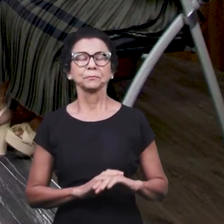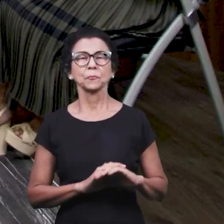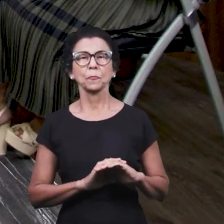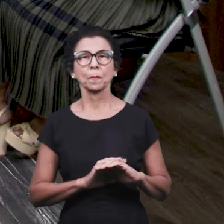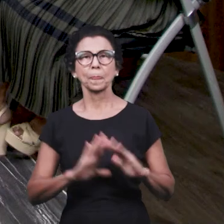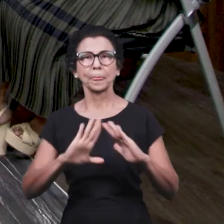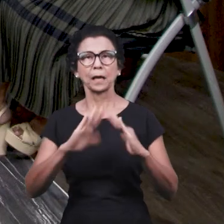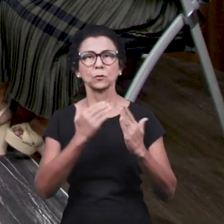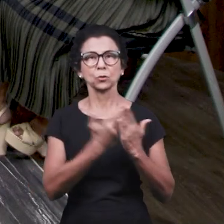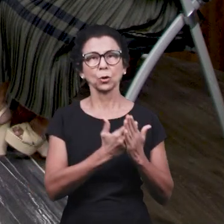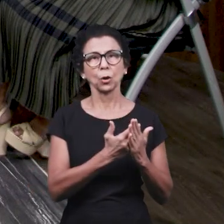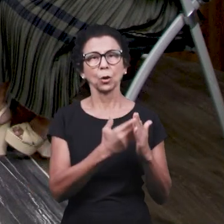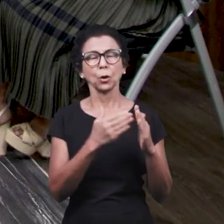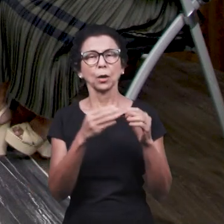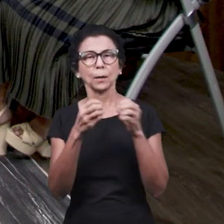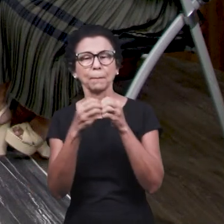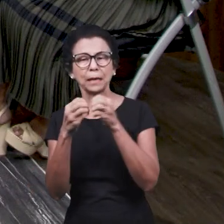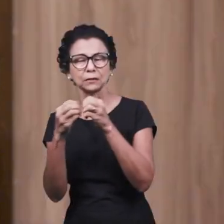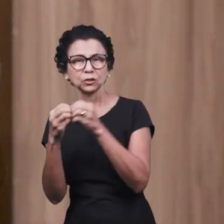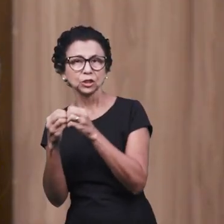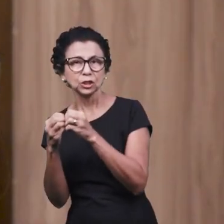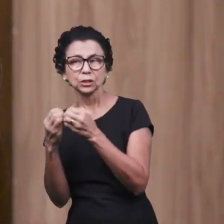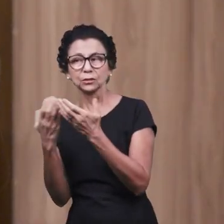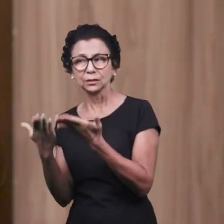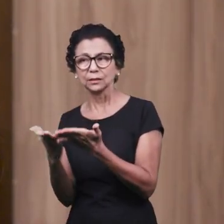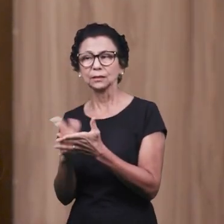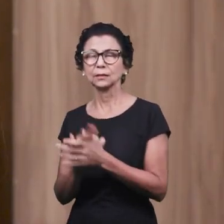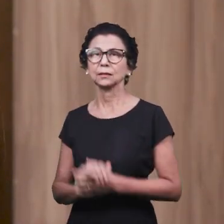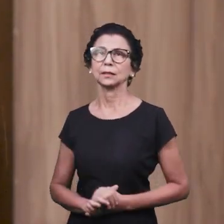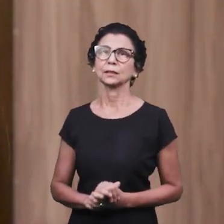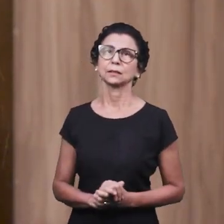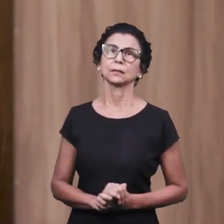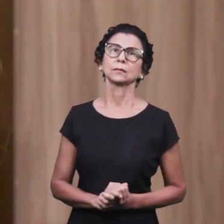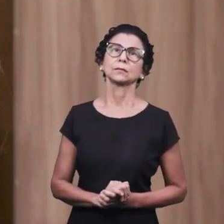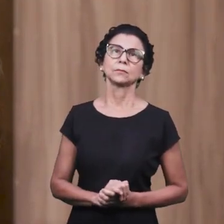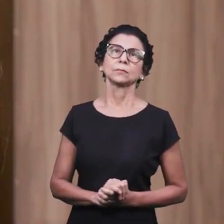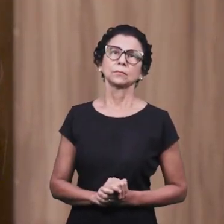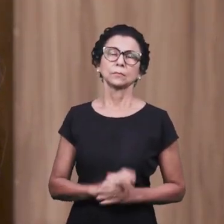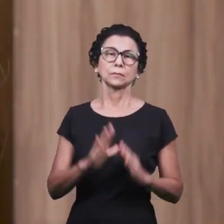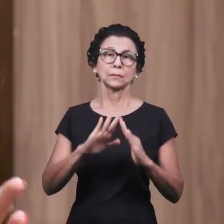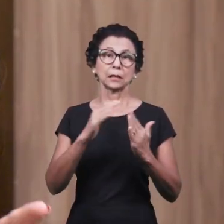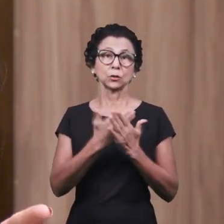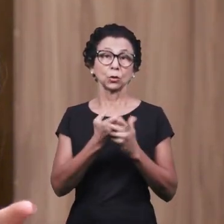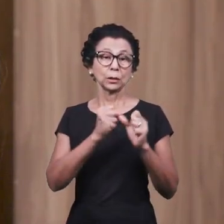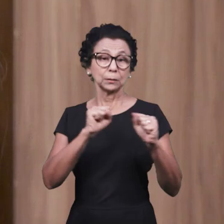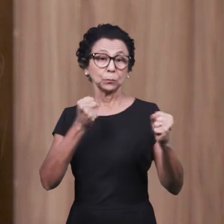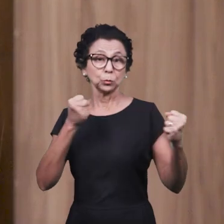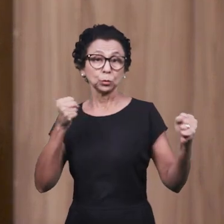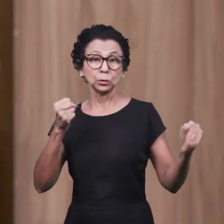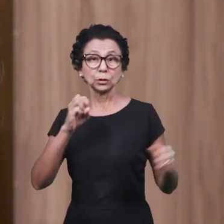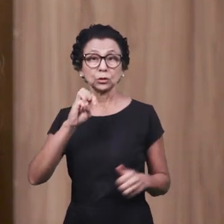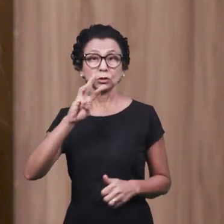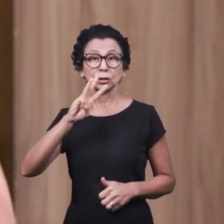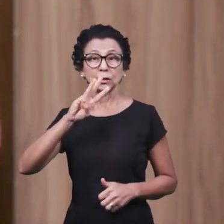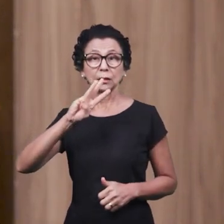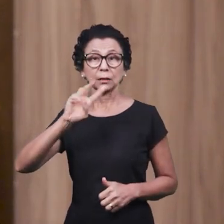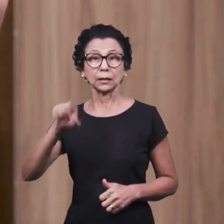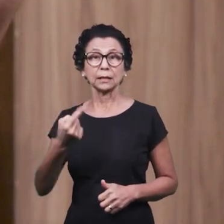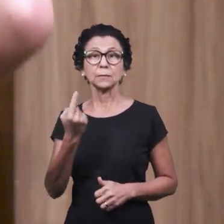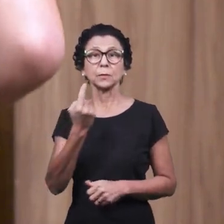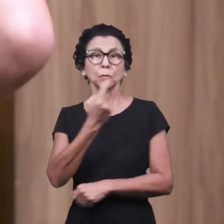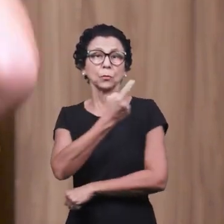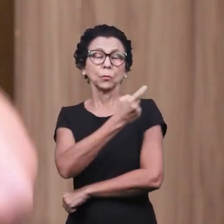Exatamente. Então, era muito interessante a minha escola, essa minha cidade, ela não era tão grande, mas a escola era muito grande, 3 mil alunos. Escola só de ensino